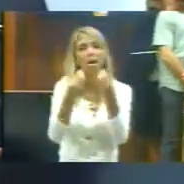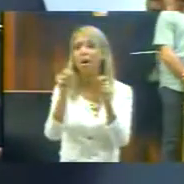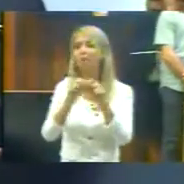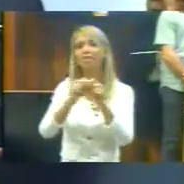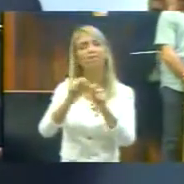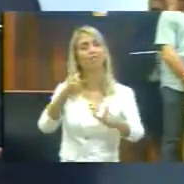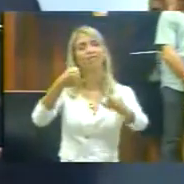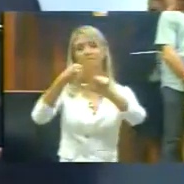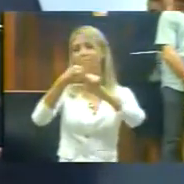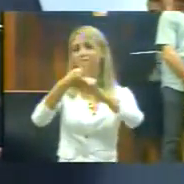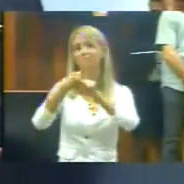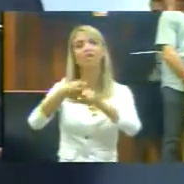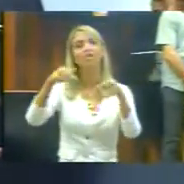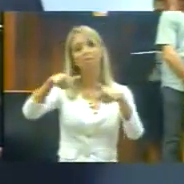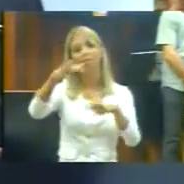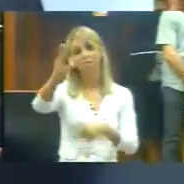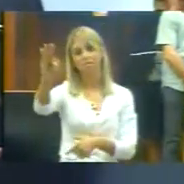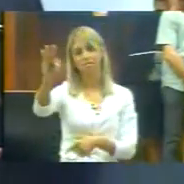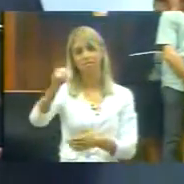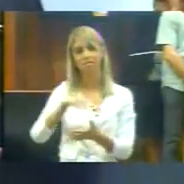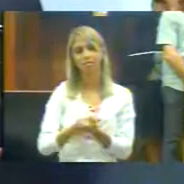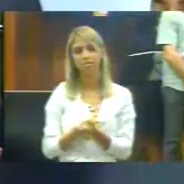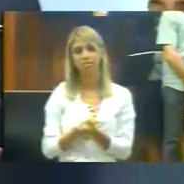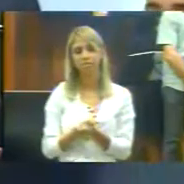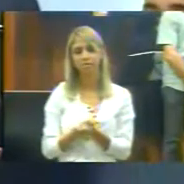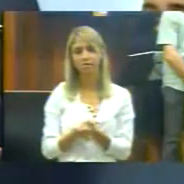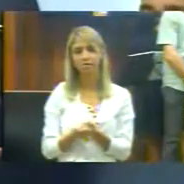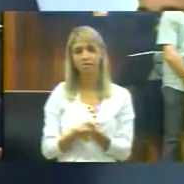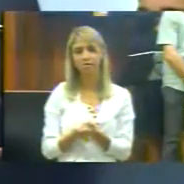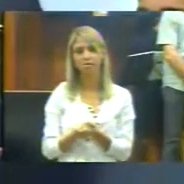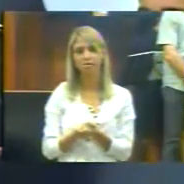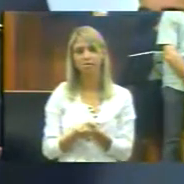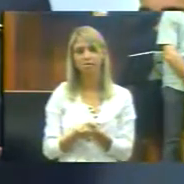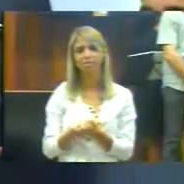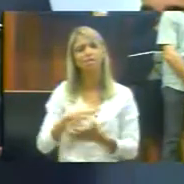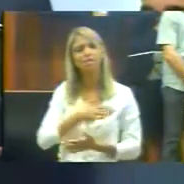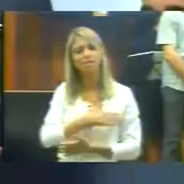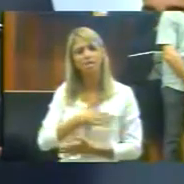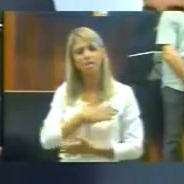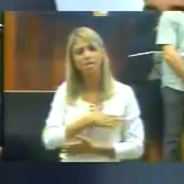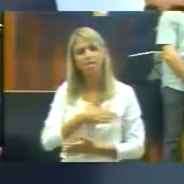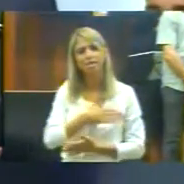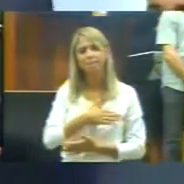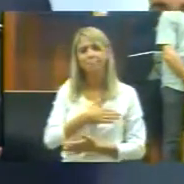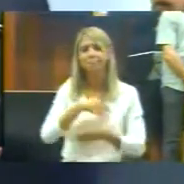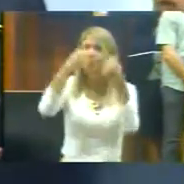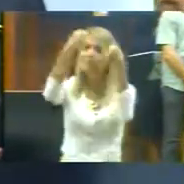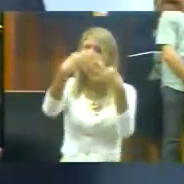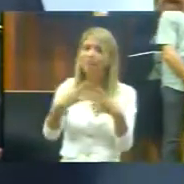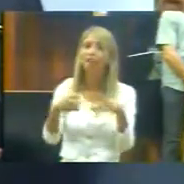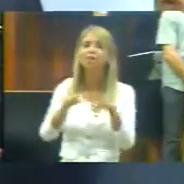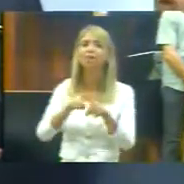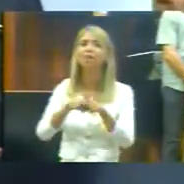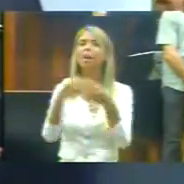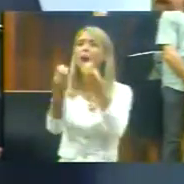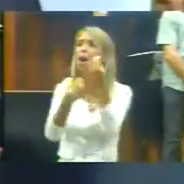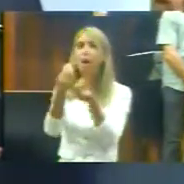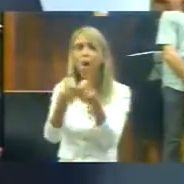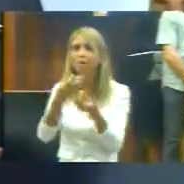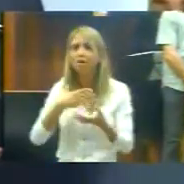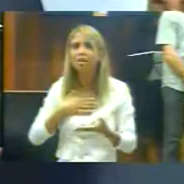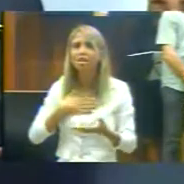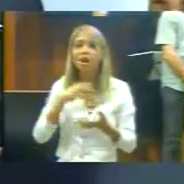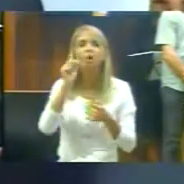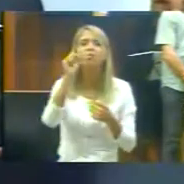Cabo Frio. E eu gostaria de falar um pouco sobre como é estar aqui, o motivo de eu estar